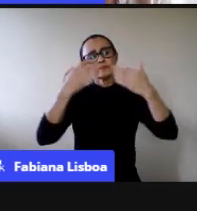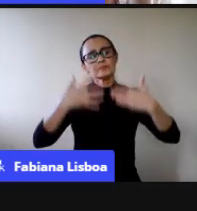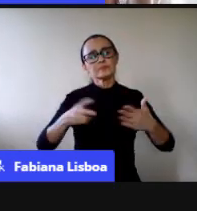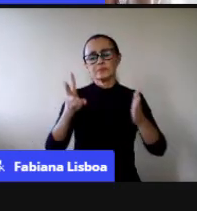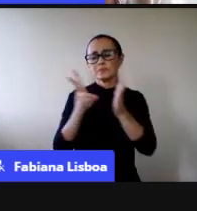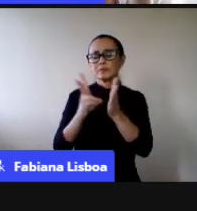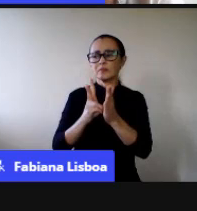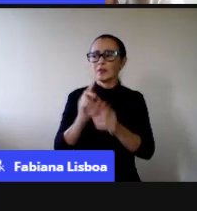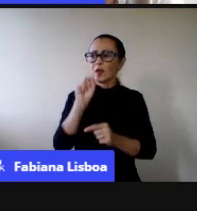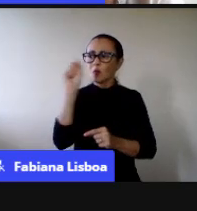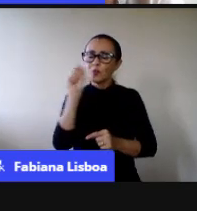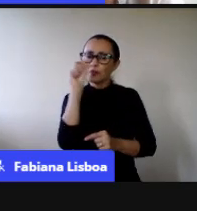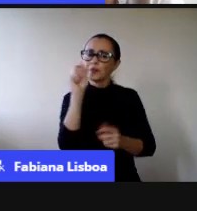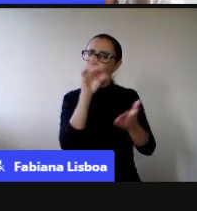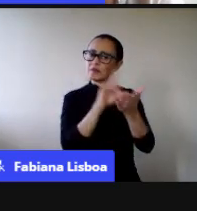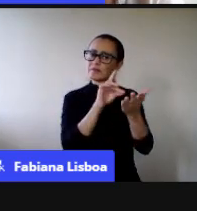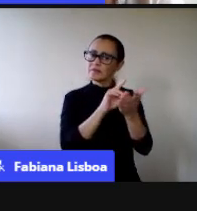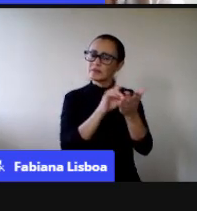esses povos?